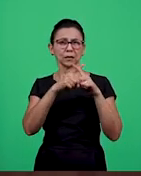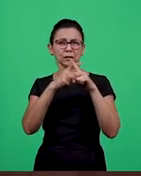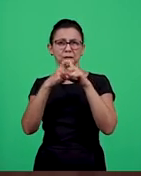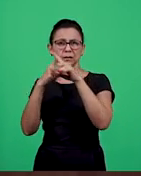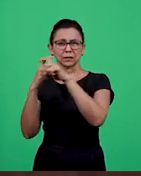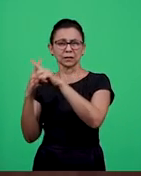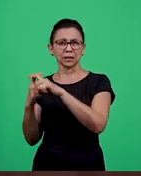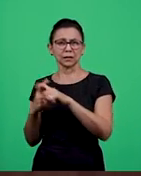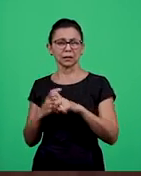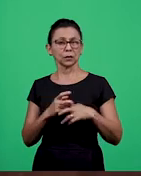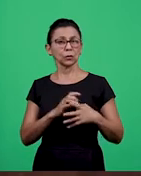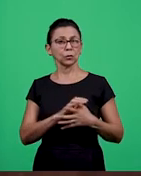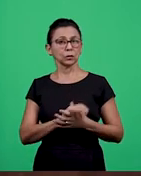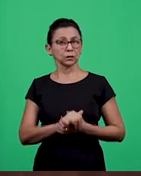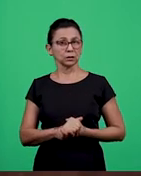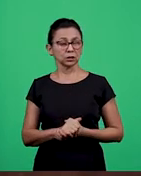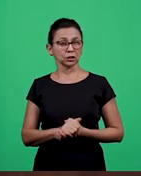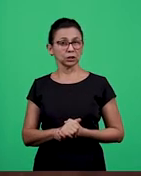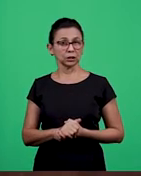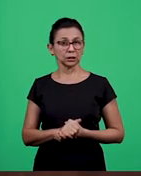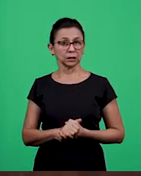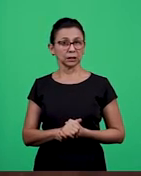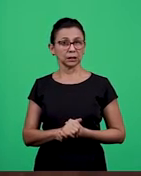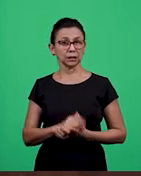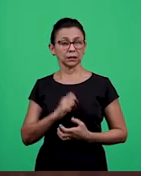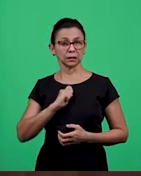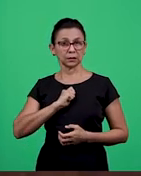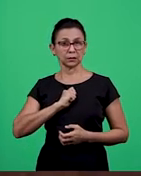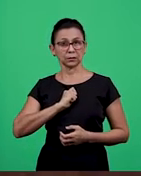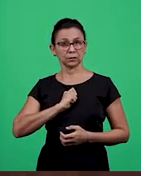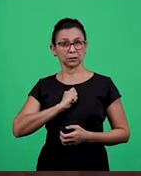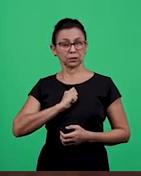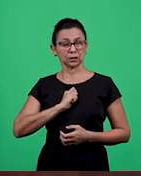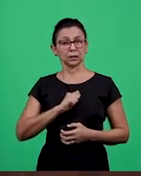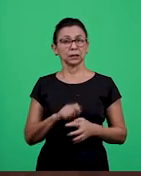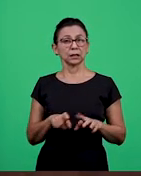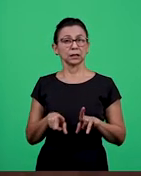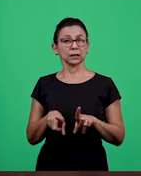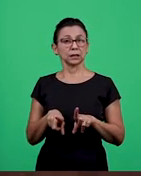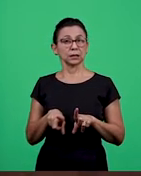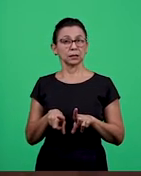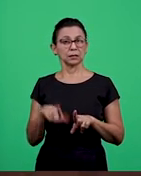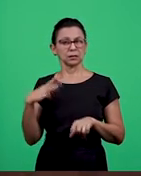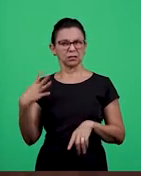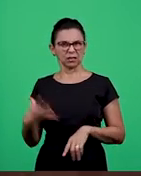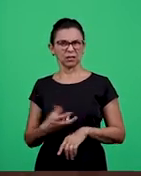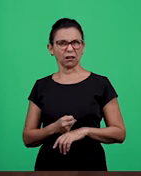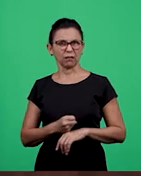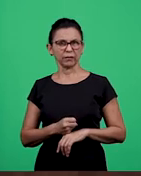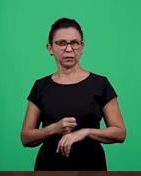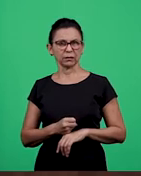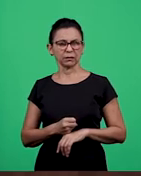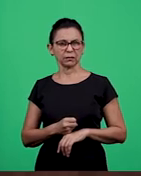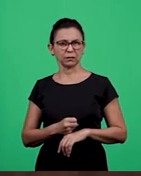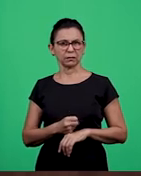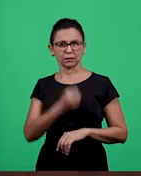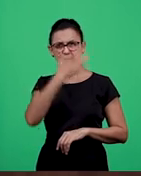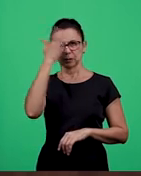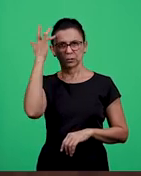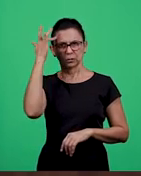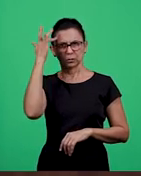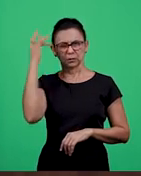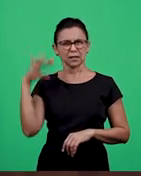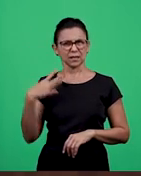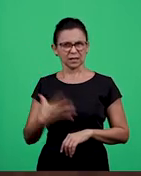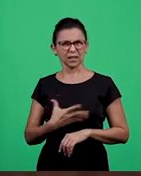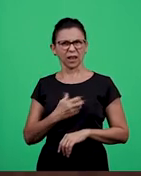arqueologia, ela é rica em cultura. Mas vocês acham que isso salva a vida do homem? Não salva. O